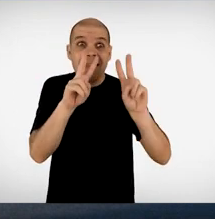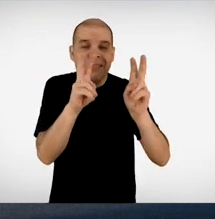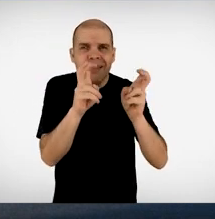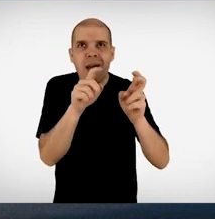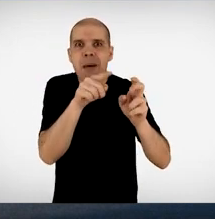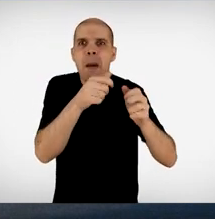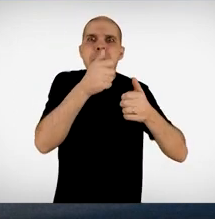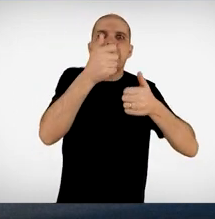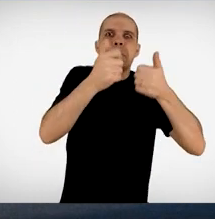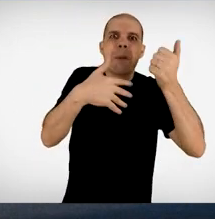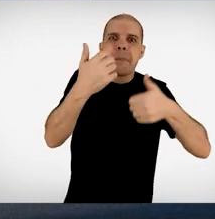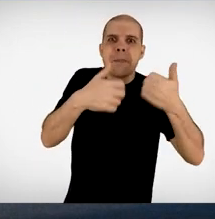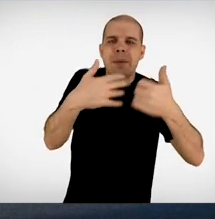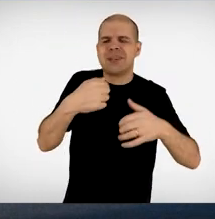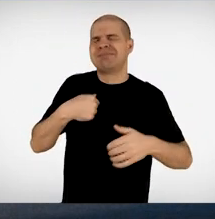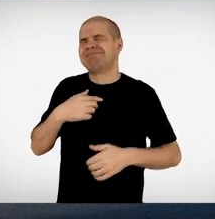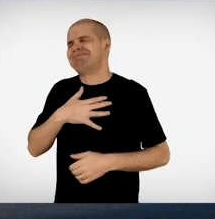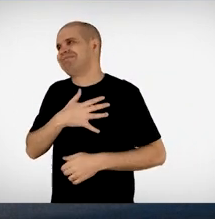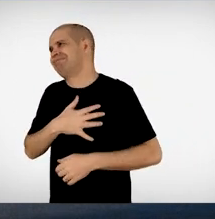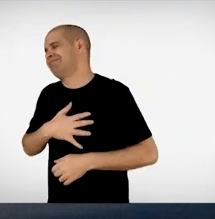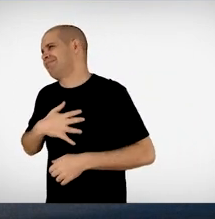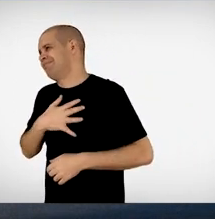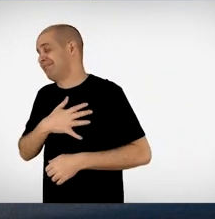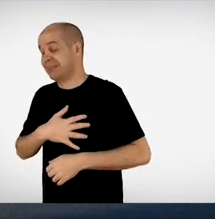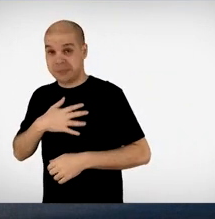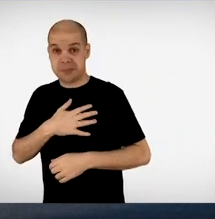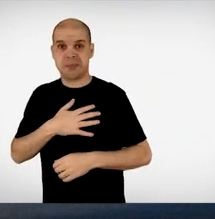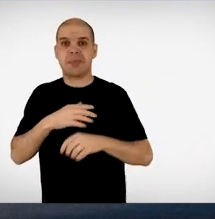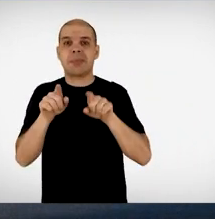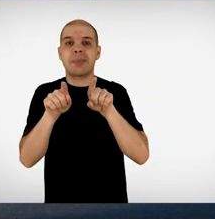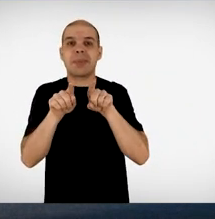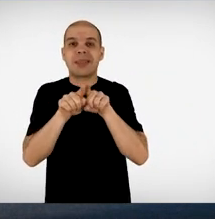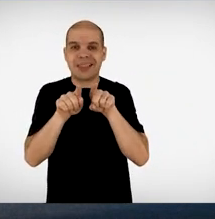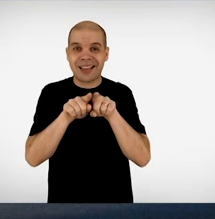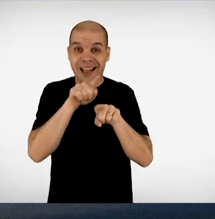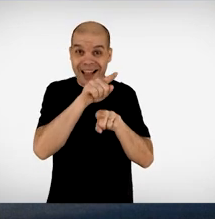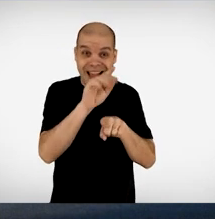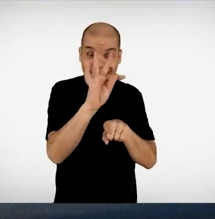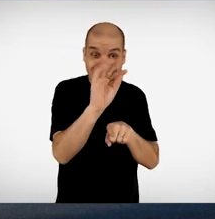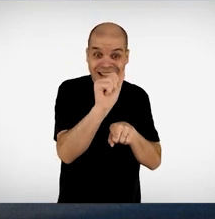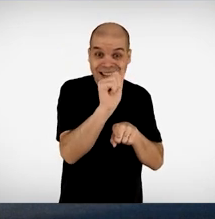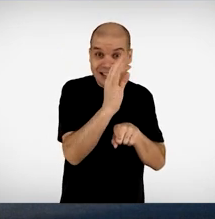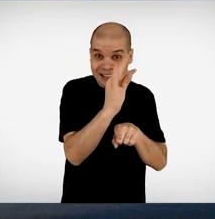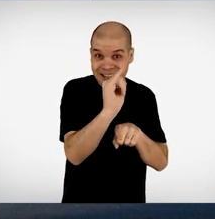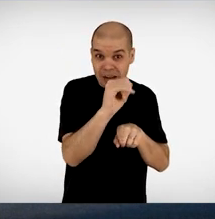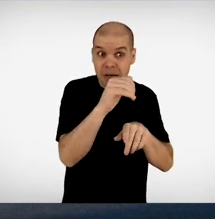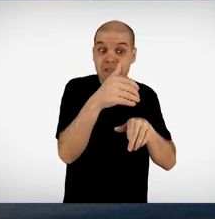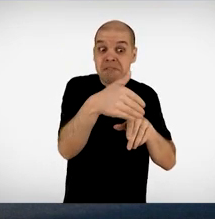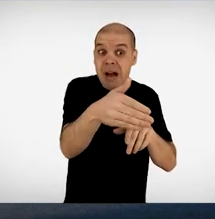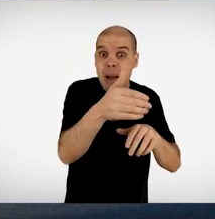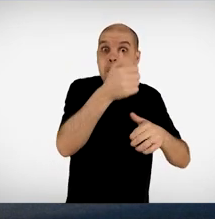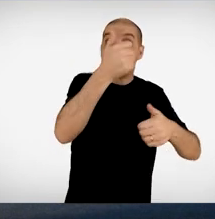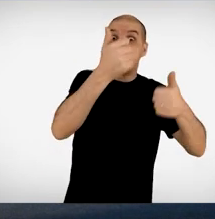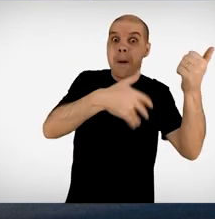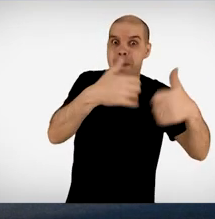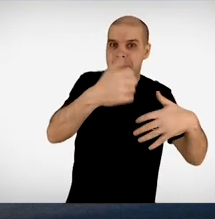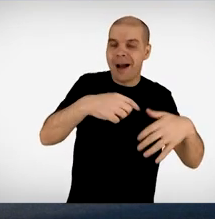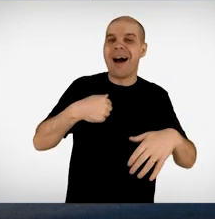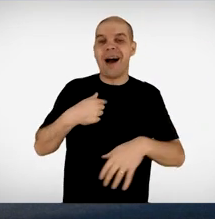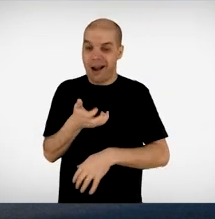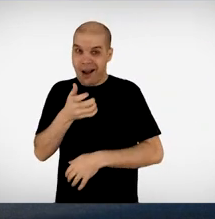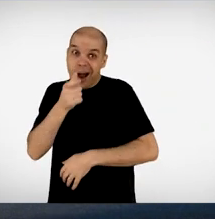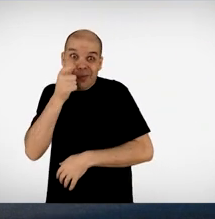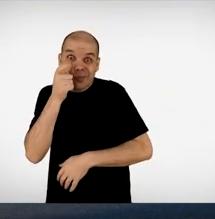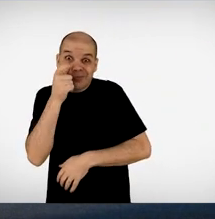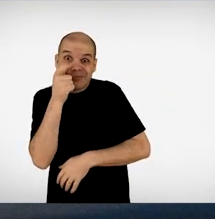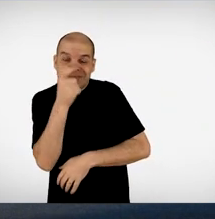Rita. E por isso, eu acho que faz todo sentido estar aqui para ouvir também a Tati falar sobre a Julie, que é a personagem da